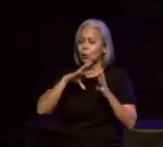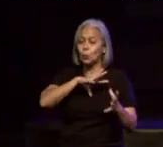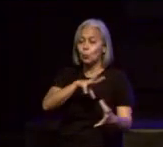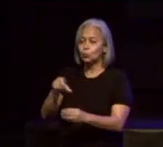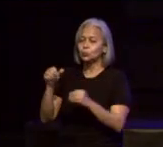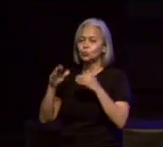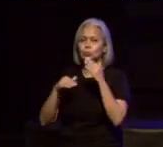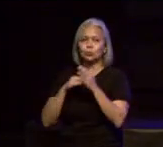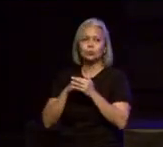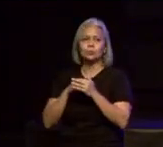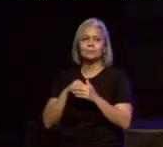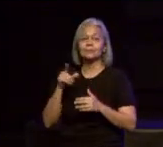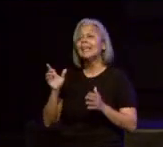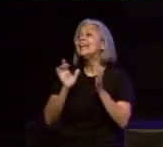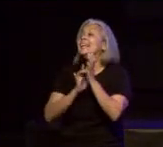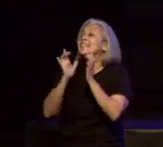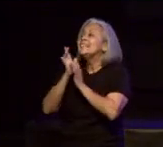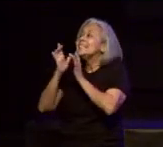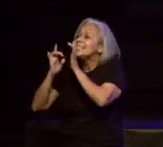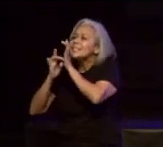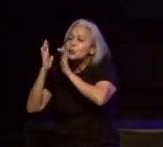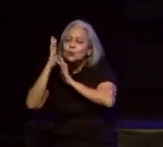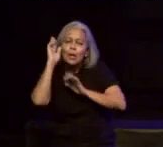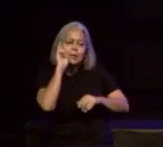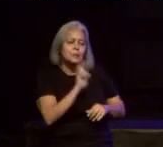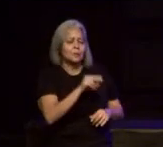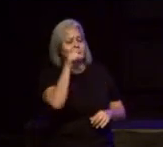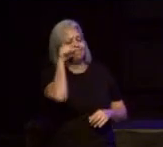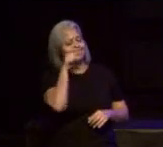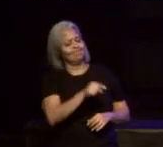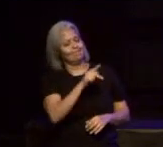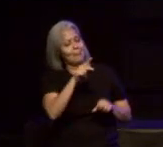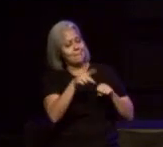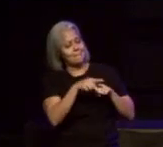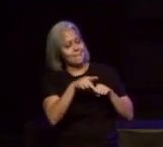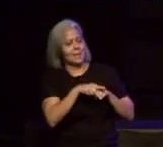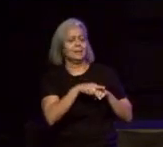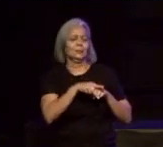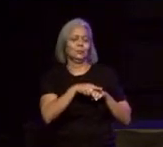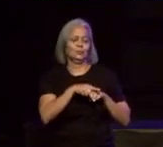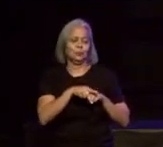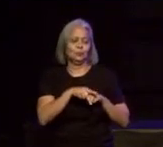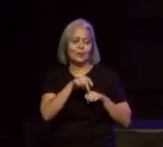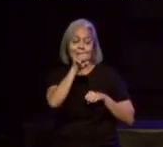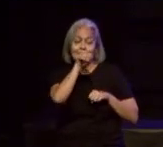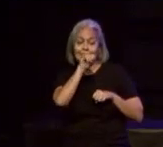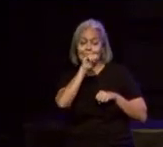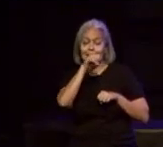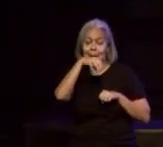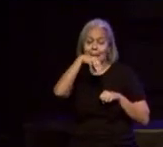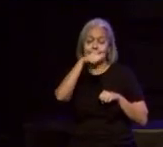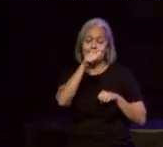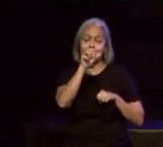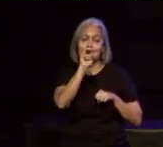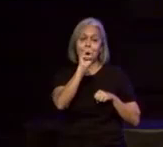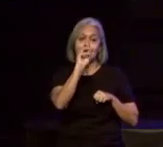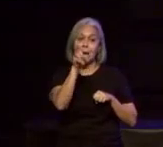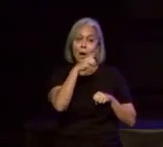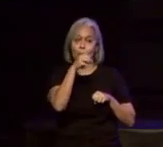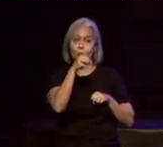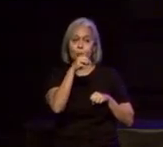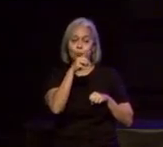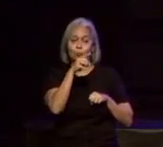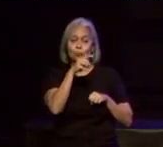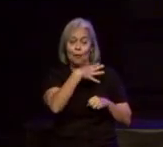teve, e ele usa um nome mais conhecido, e o nome realmente de Pedro, Simão, filho de João. Outras versões também traz filho